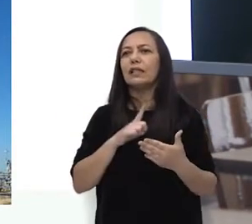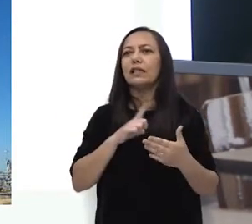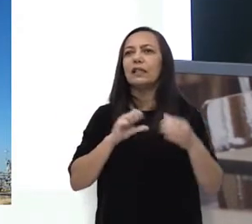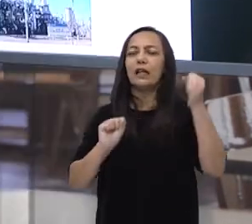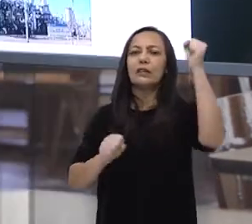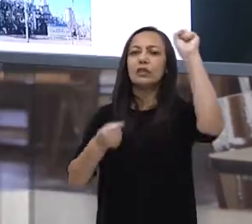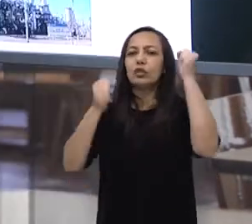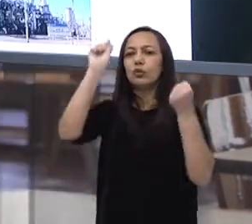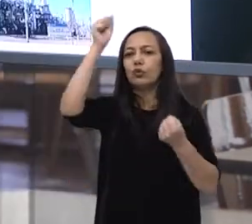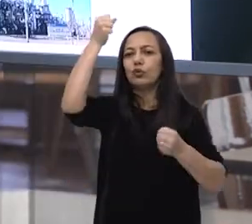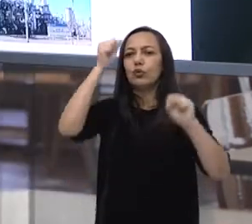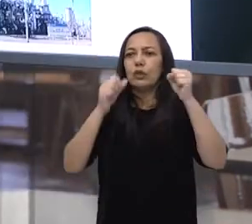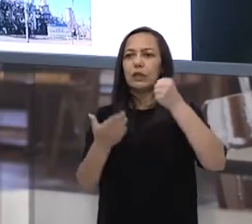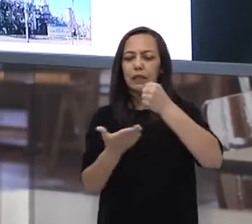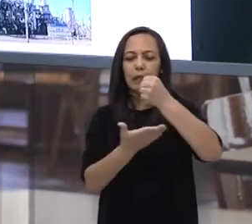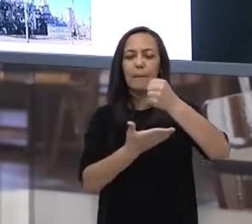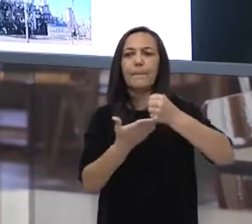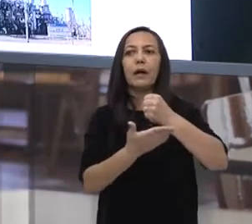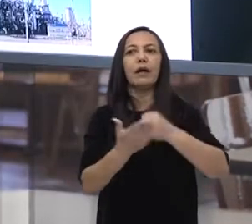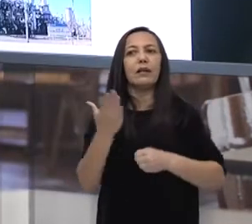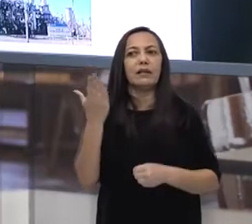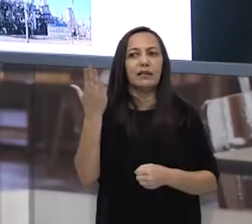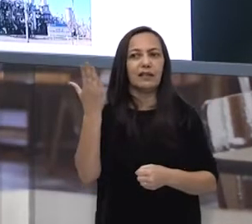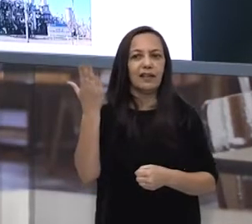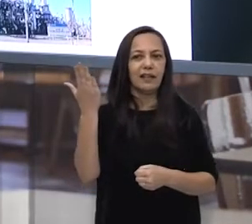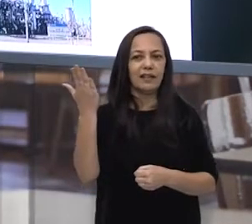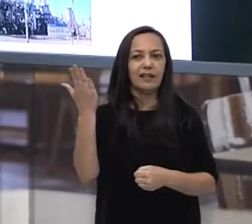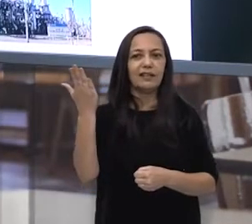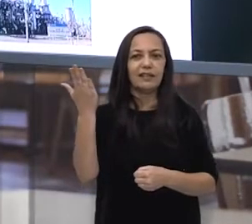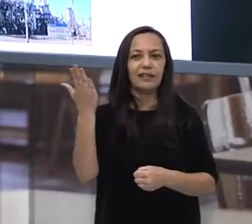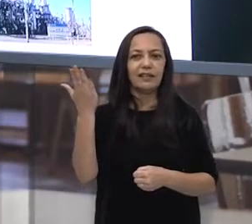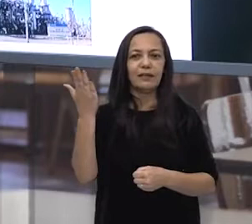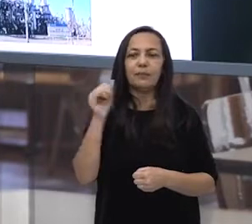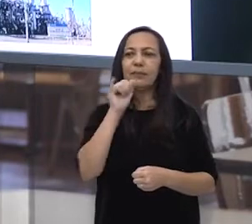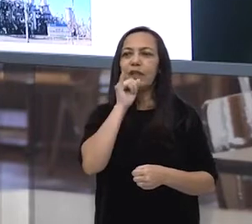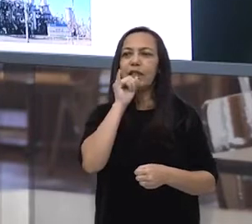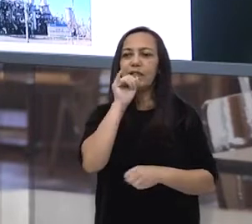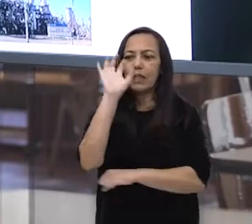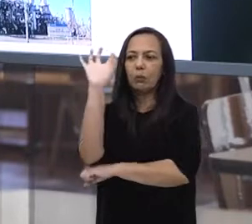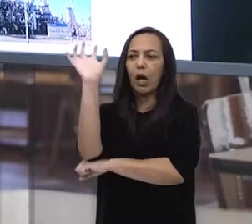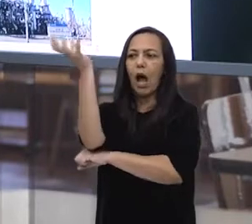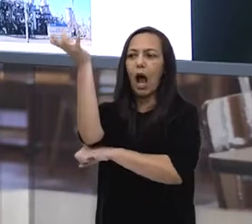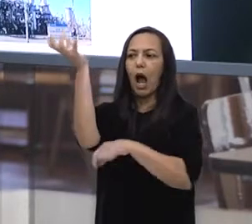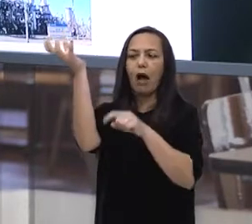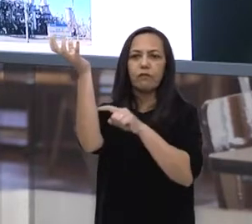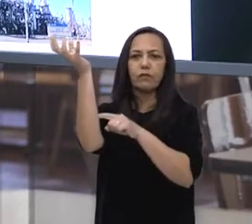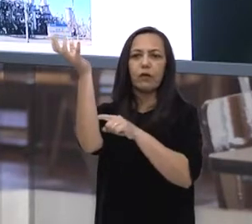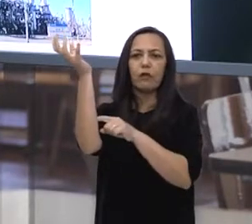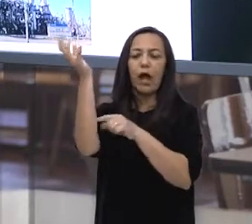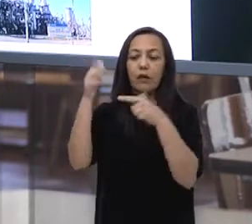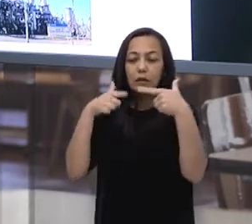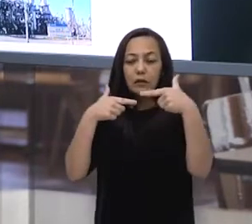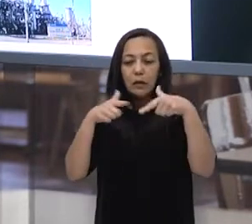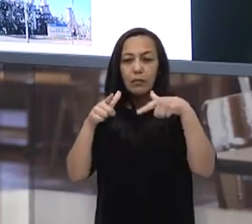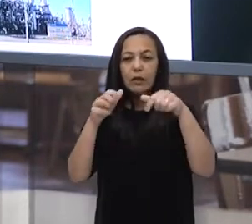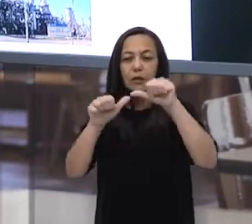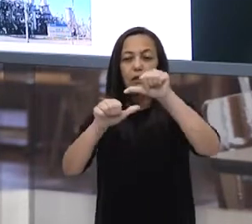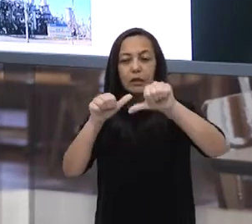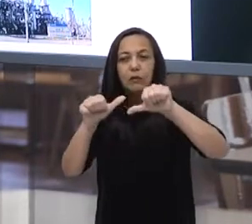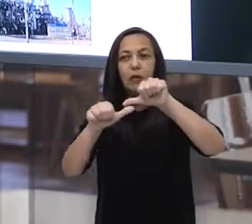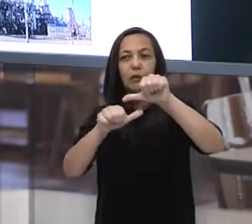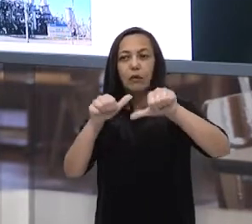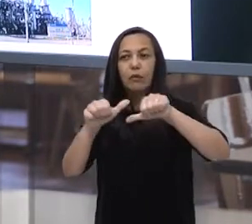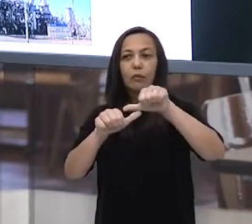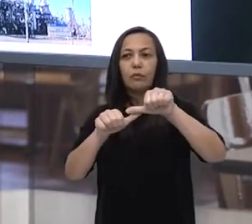de base. Essas são as indústrias que pegam a matéria-prima mesmo, em seu estado bruto, e transformam. Nós temos aqui,